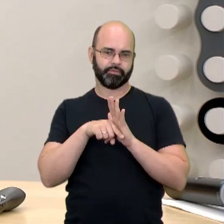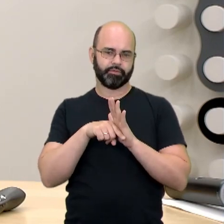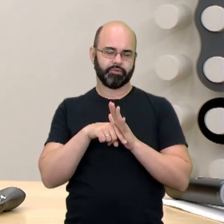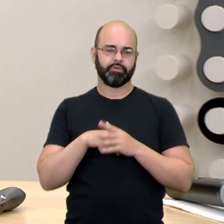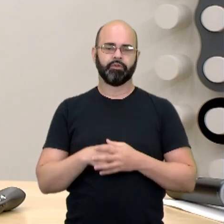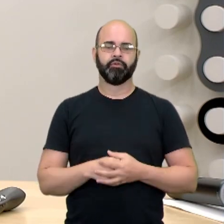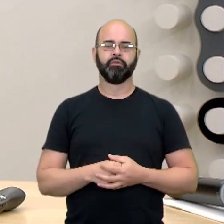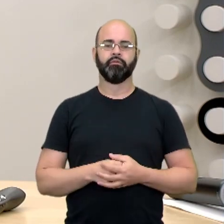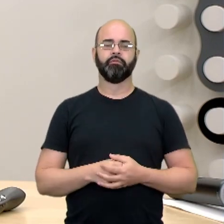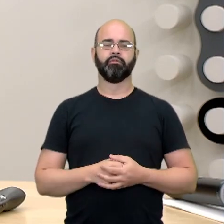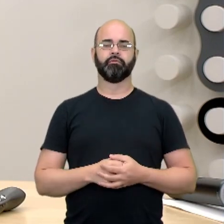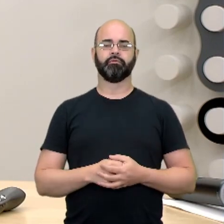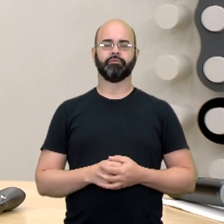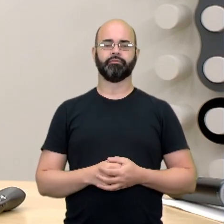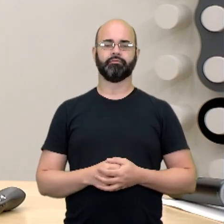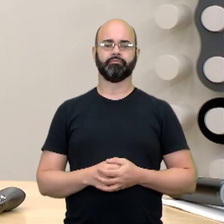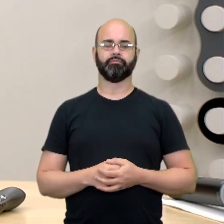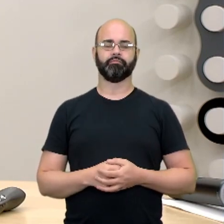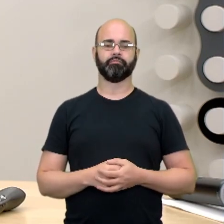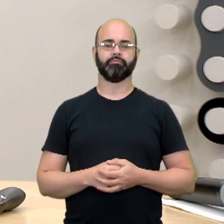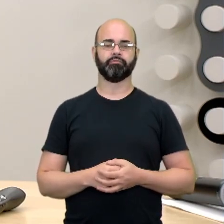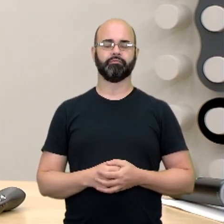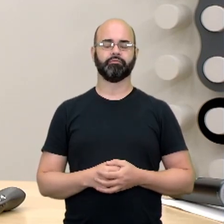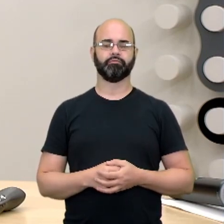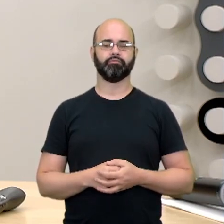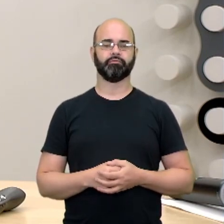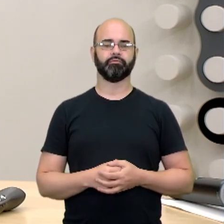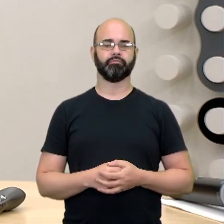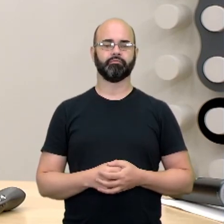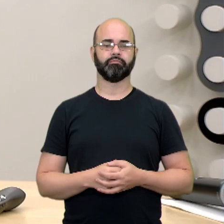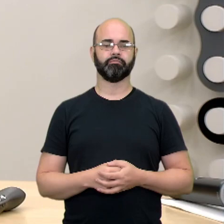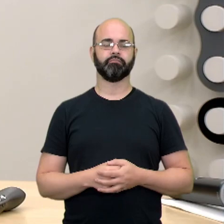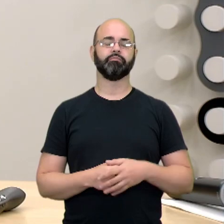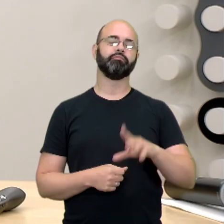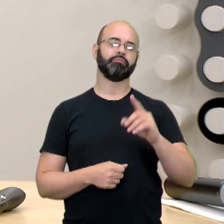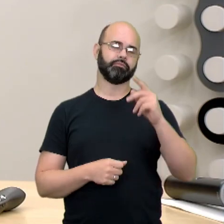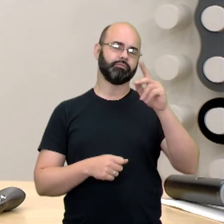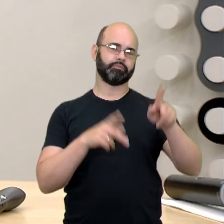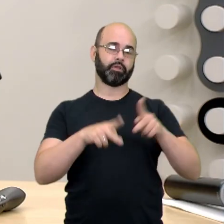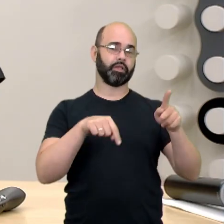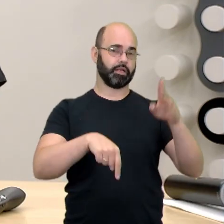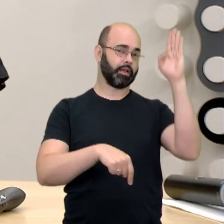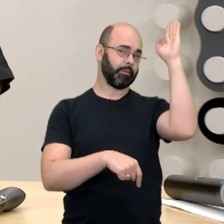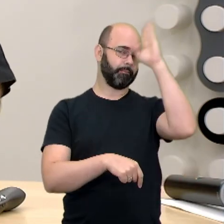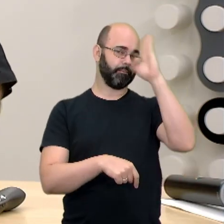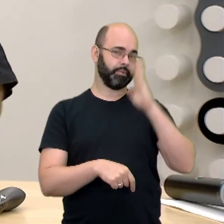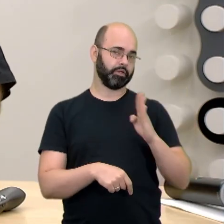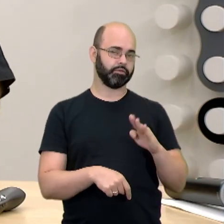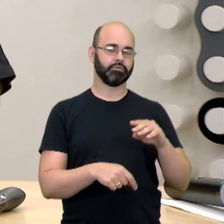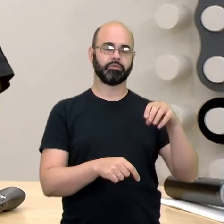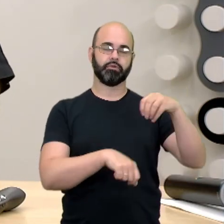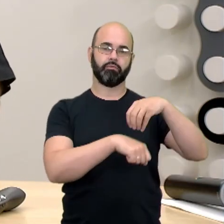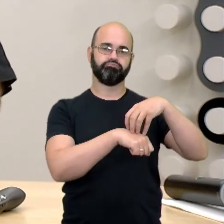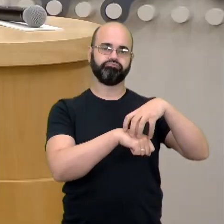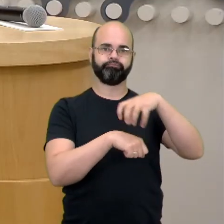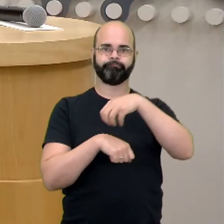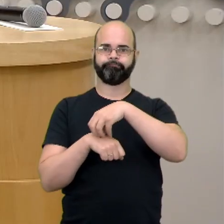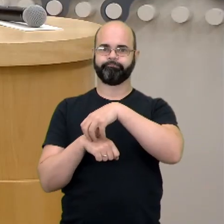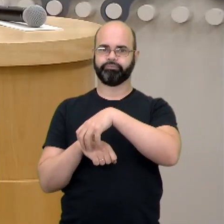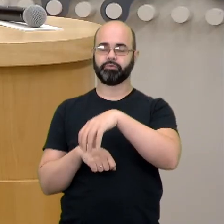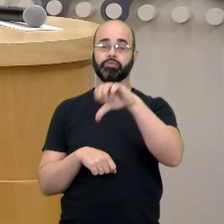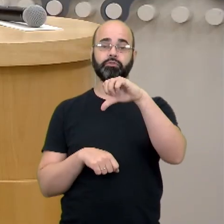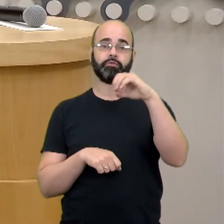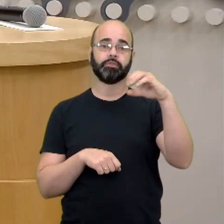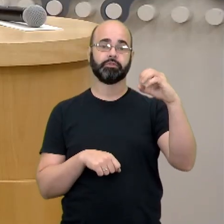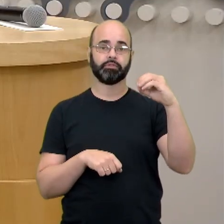aí, né, tendo informações aí de vários arranjos populacionais no Brasil, né, em mais de 900 municípios, tem